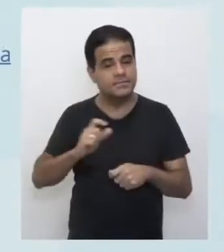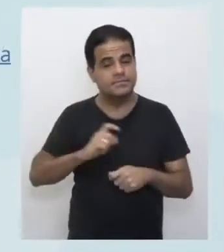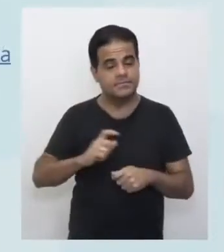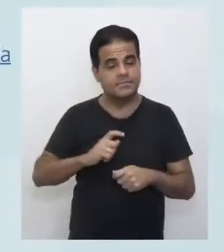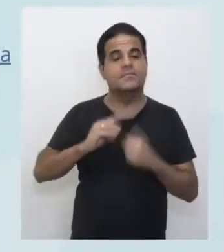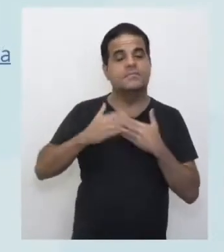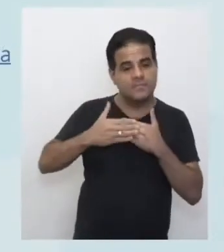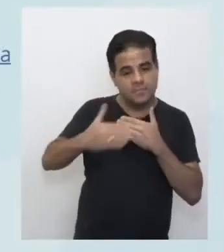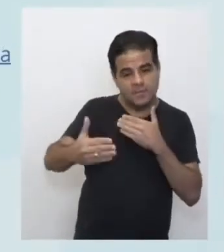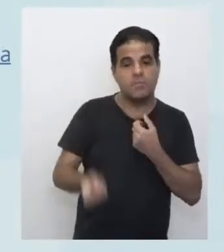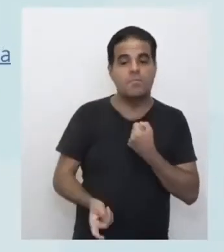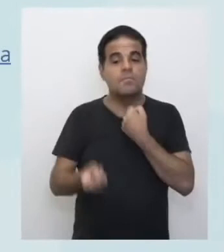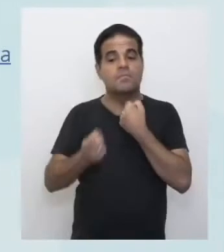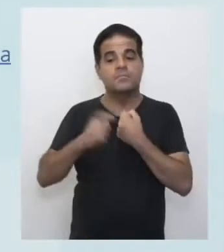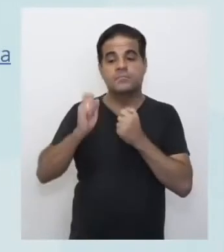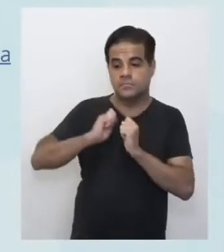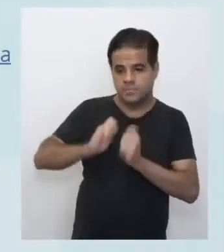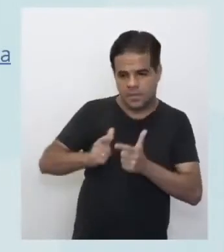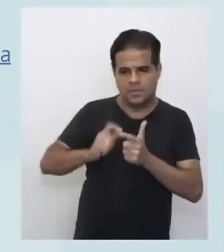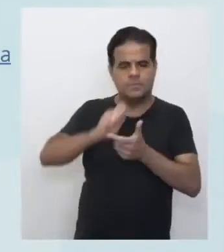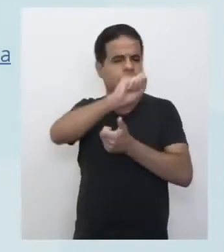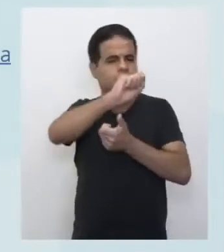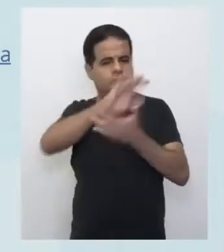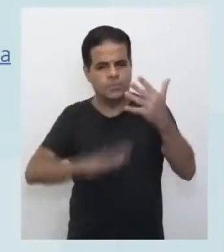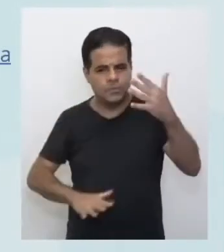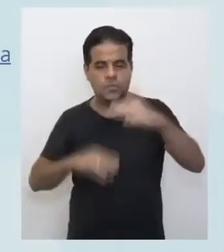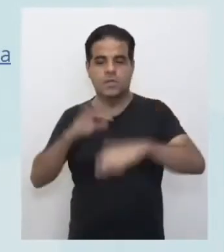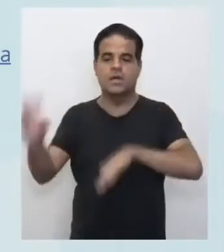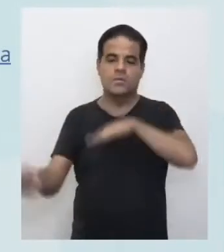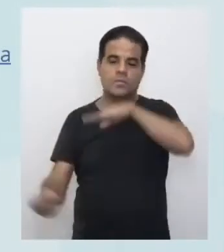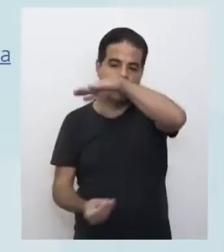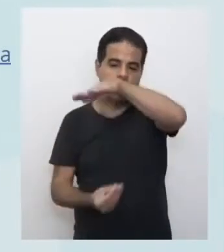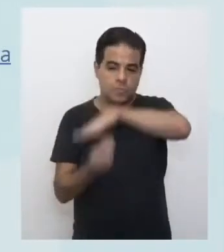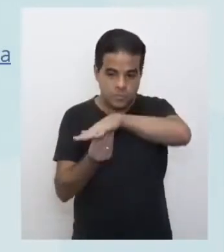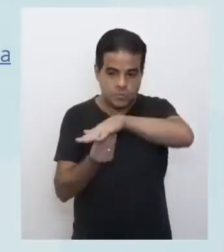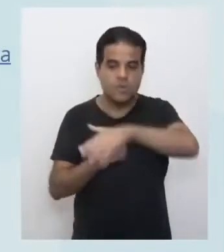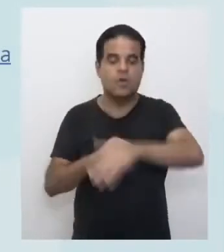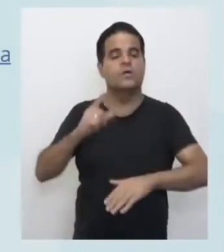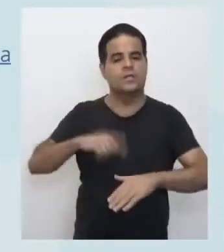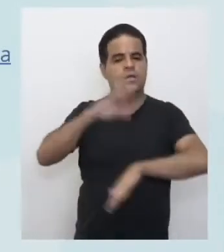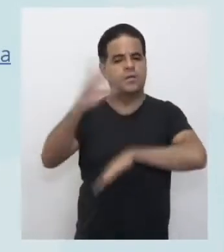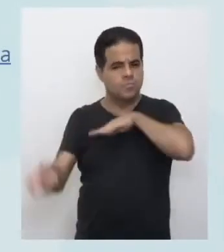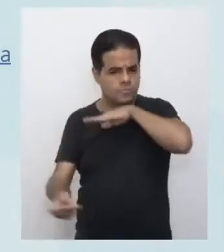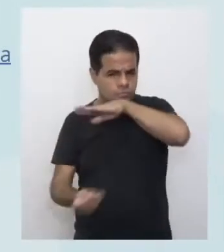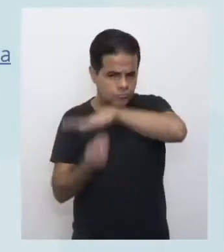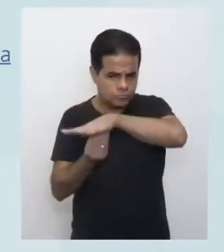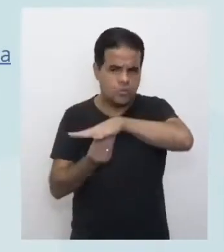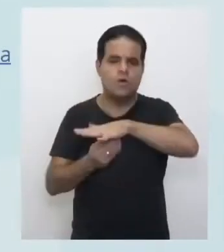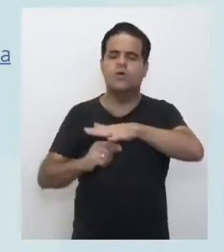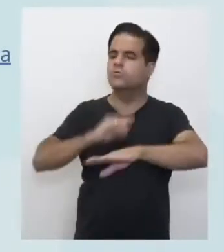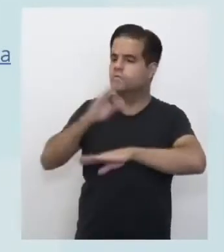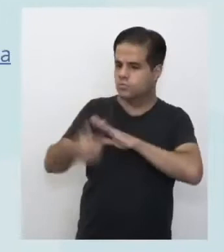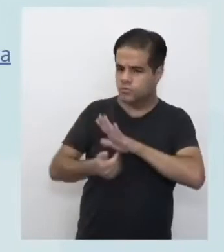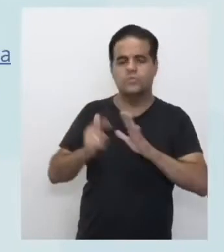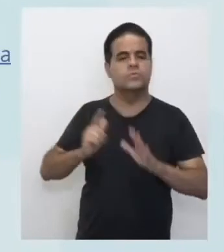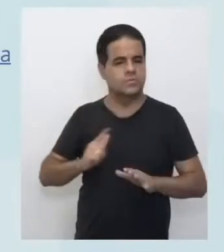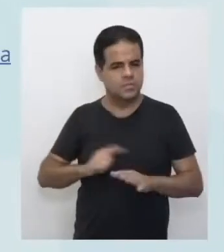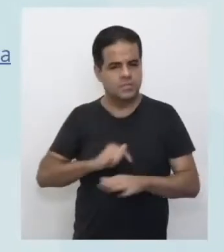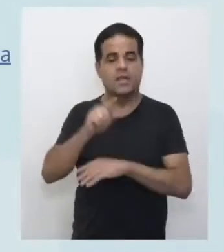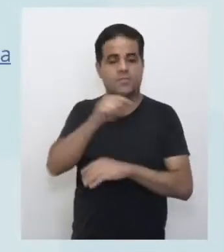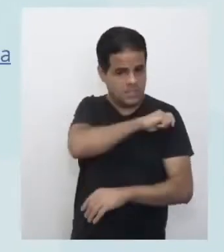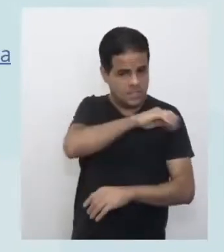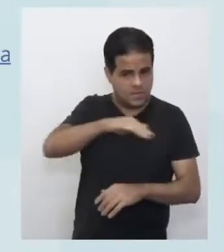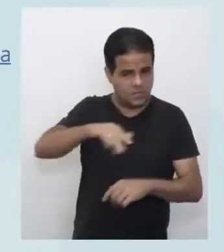ali, tem o primeiro link que é onde está todo o repositório de vocês. Tem material desse ano, tem material do ano passado, tem material do professor, mas vocês, alunos,